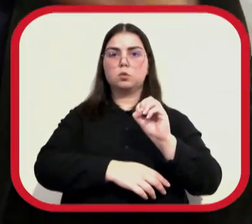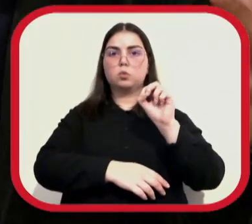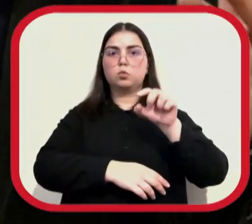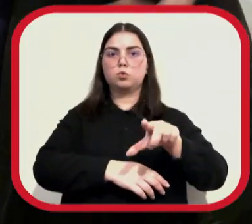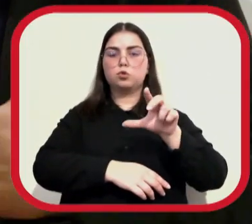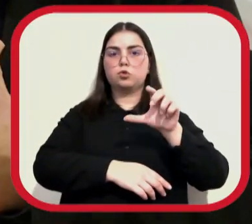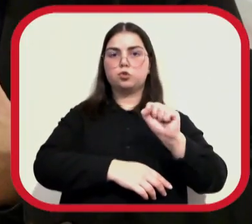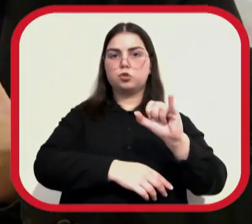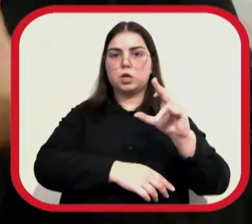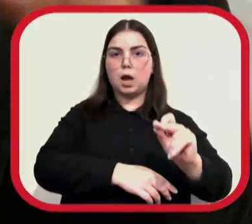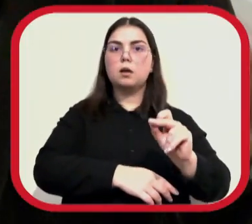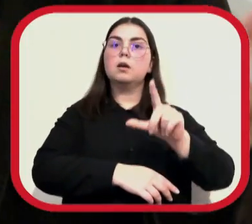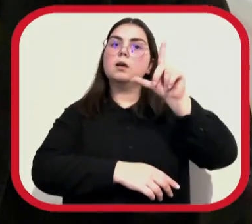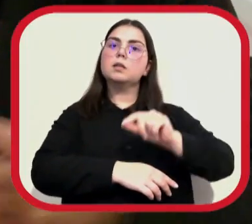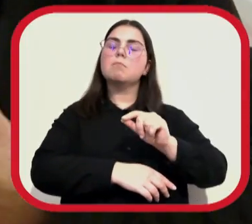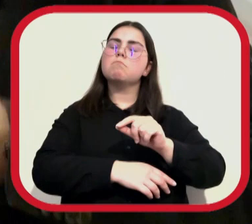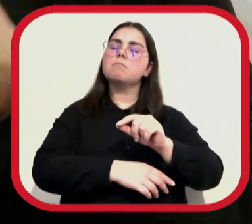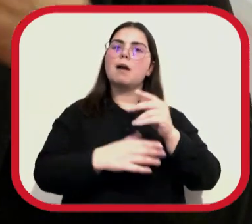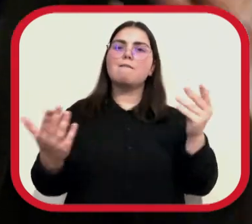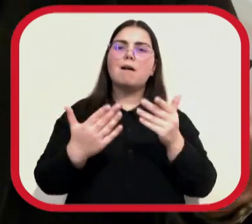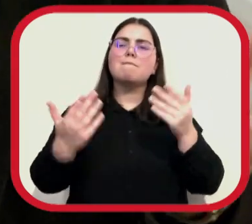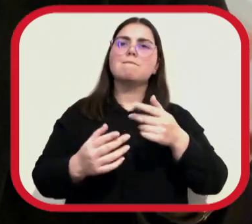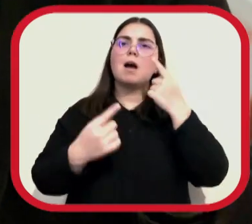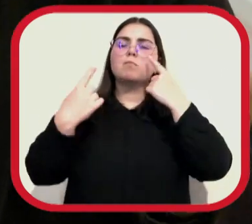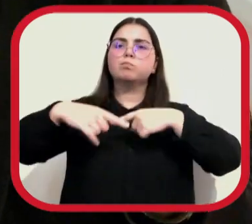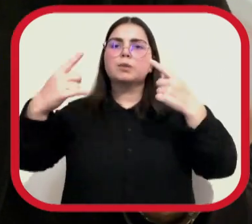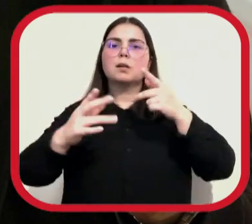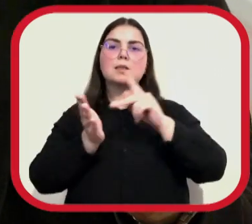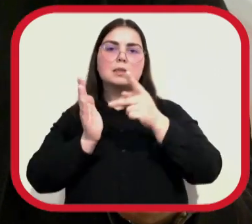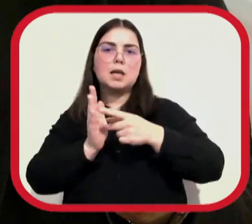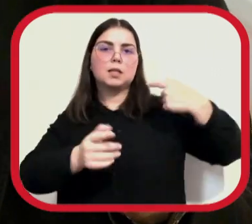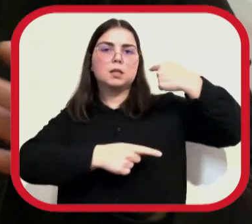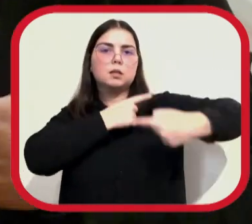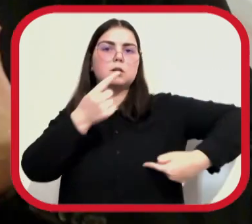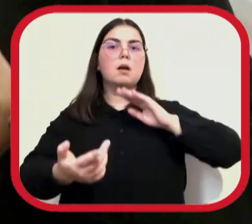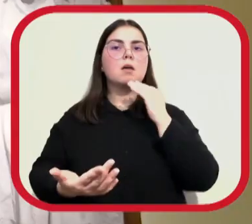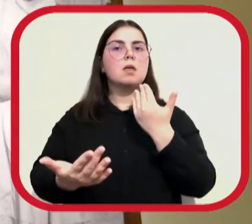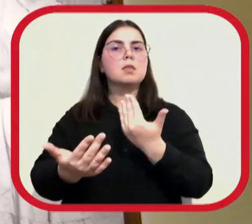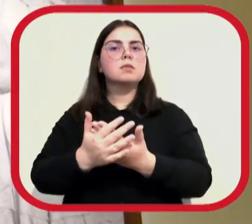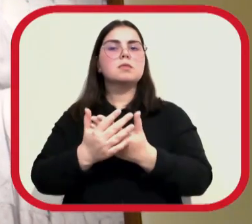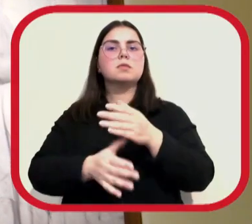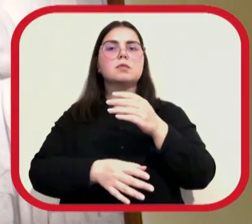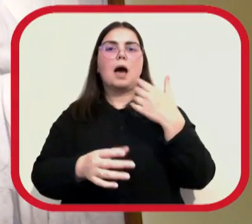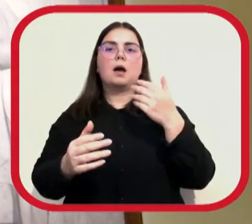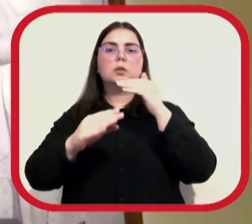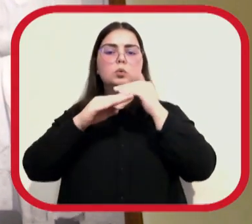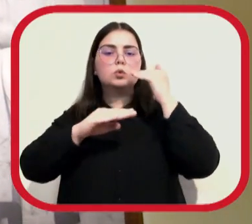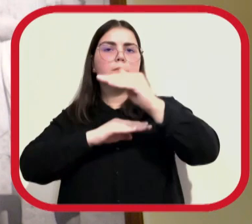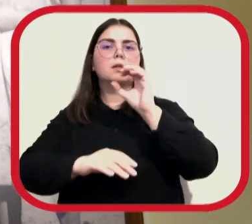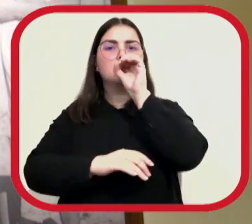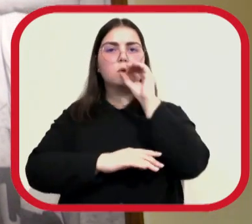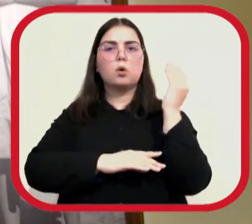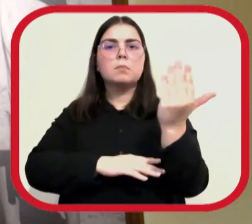e mostrando quais são as virtualidades desta técnica tradicional em termos de